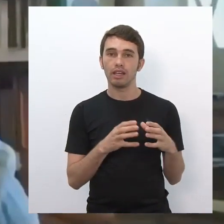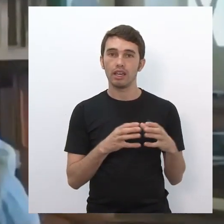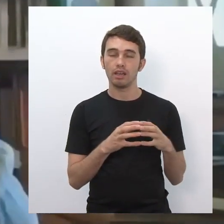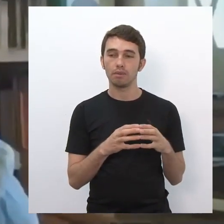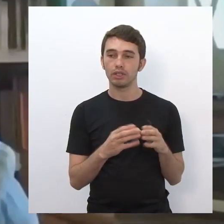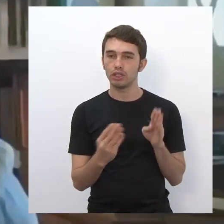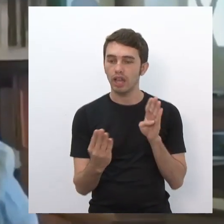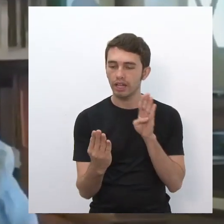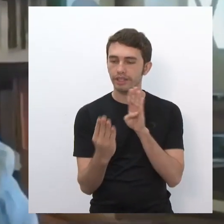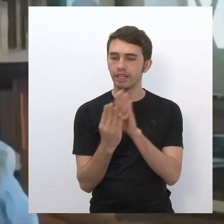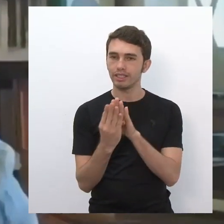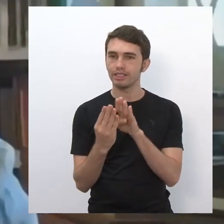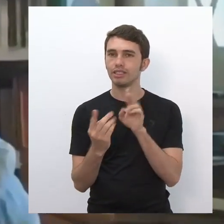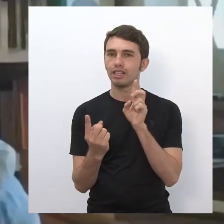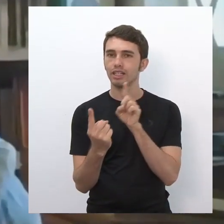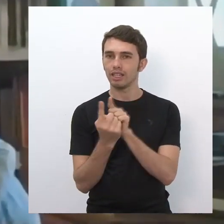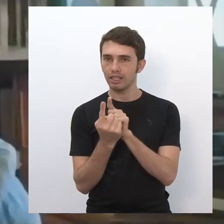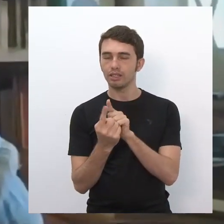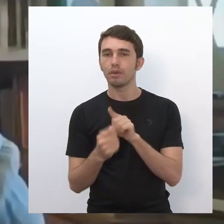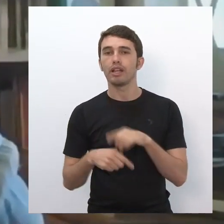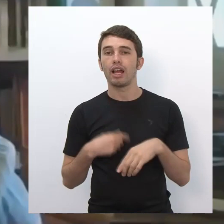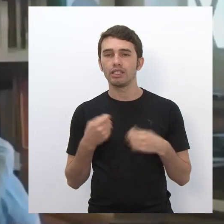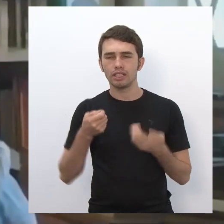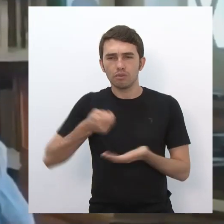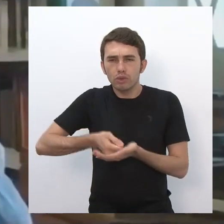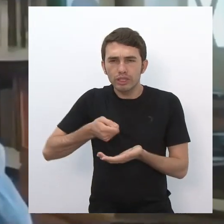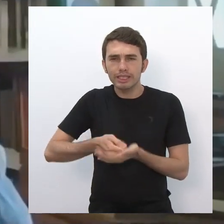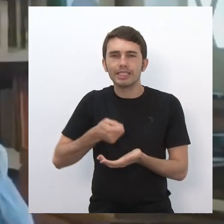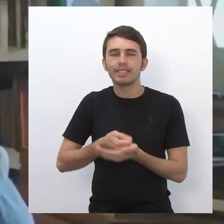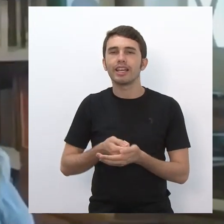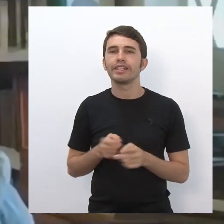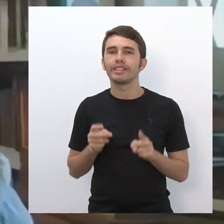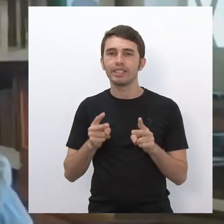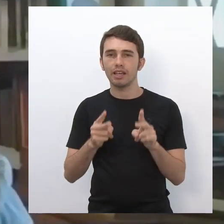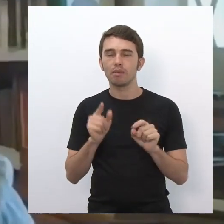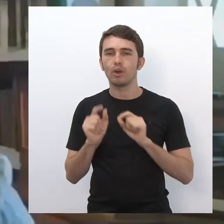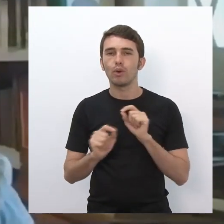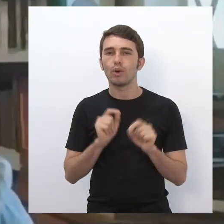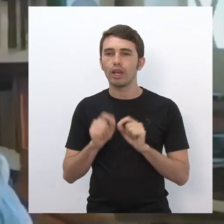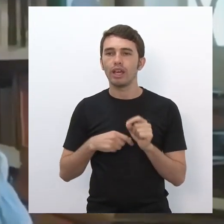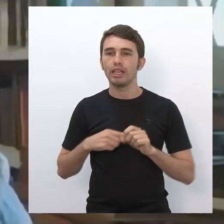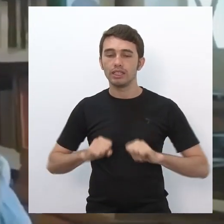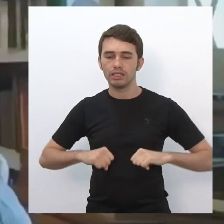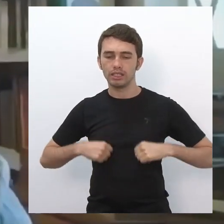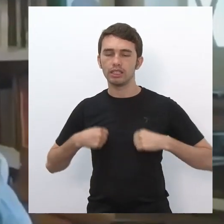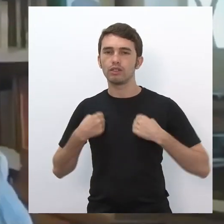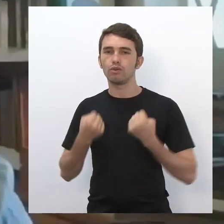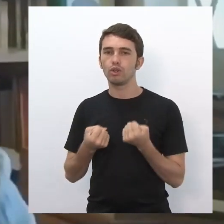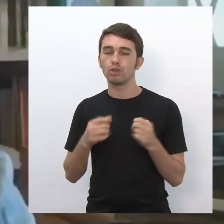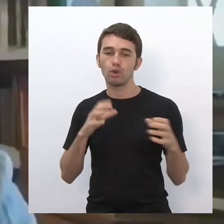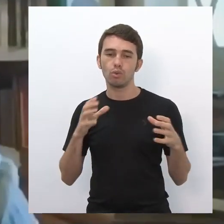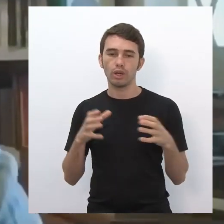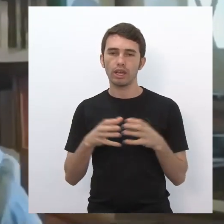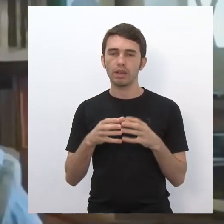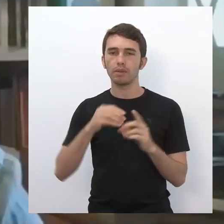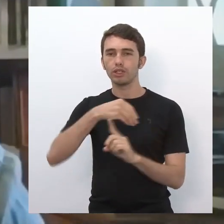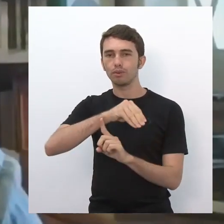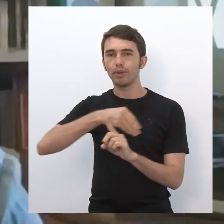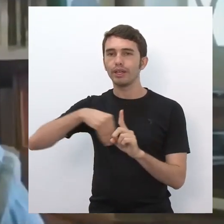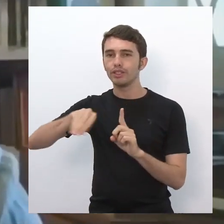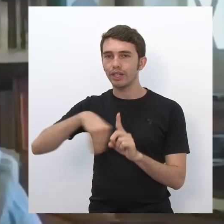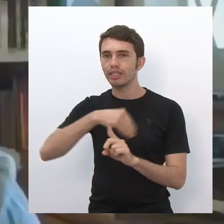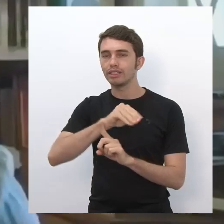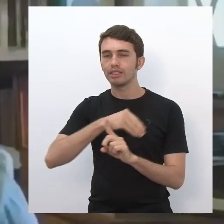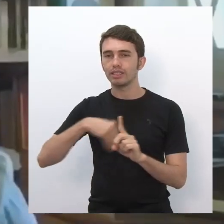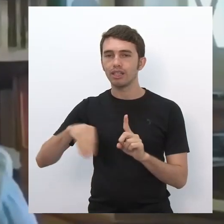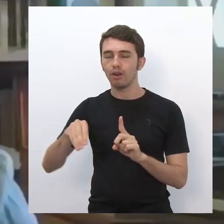gente é muito insistente nisso, né? Elas se entendem como equipes de mediação,